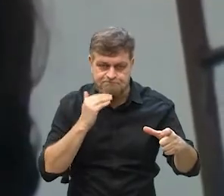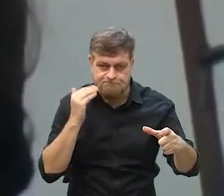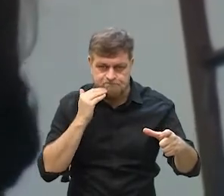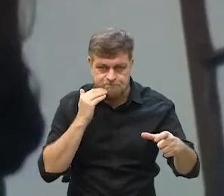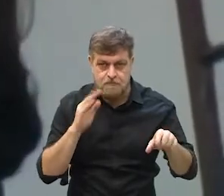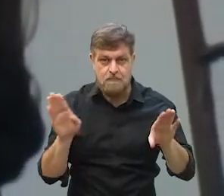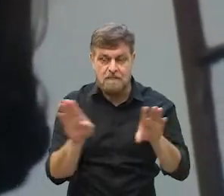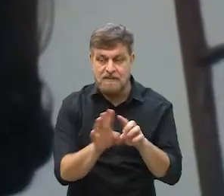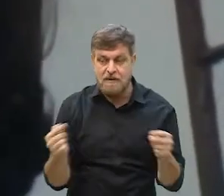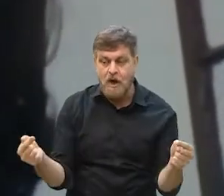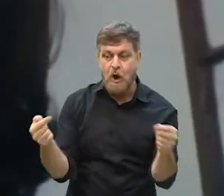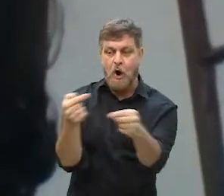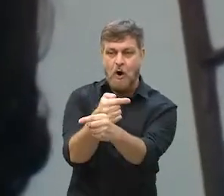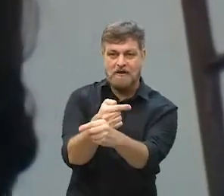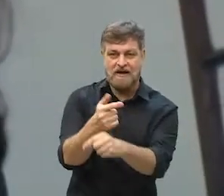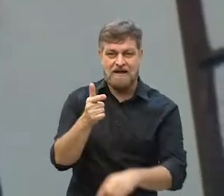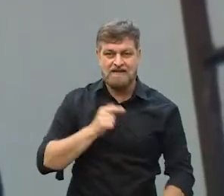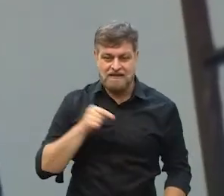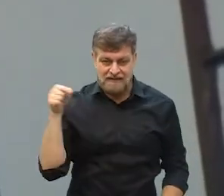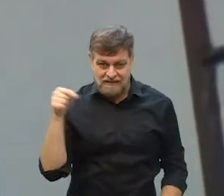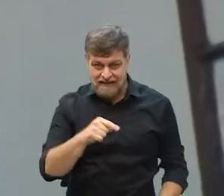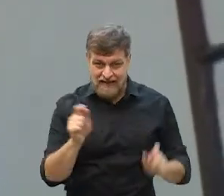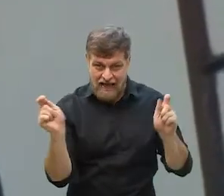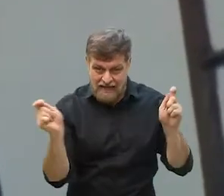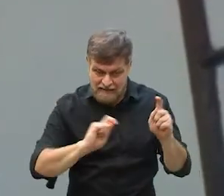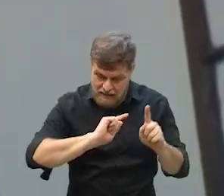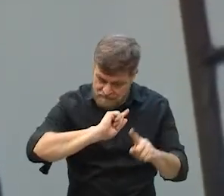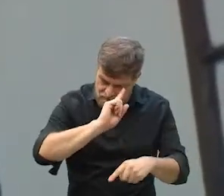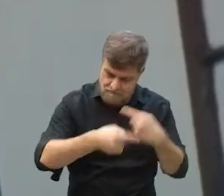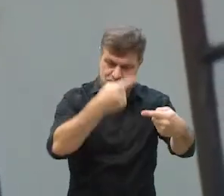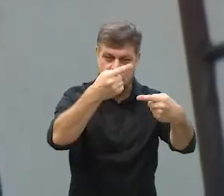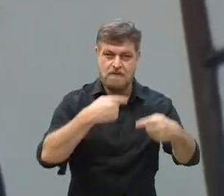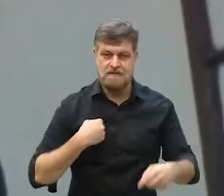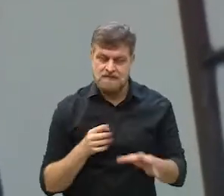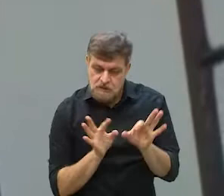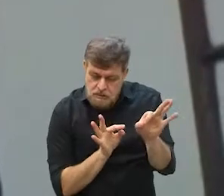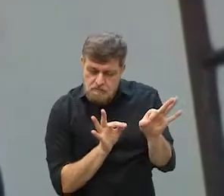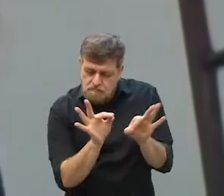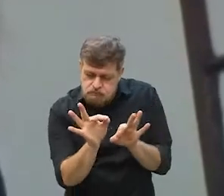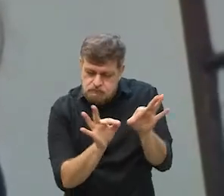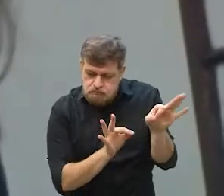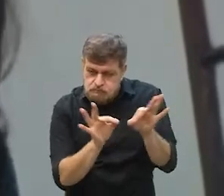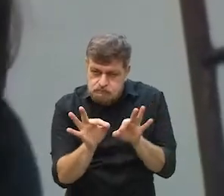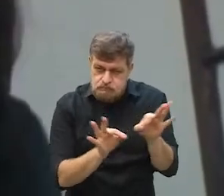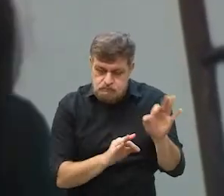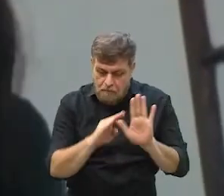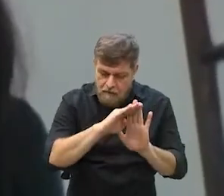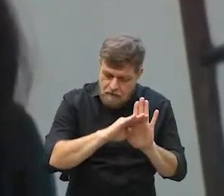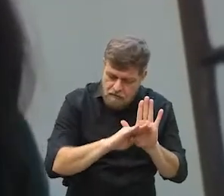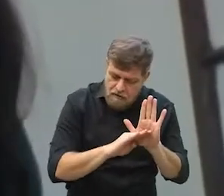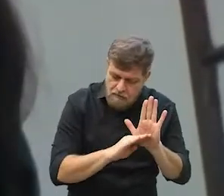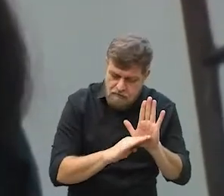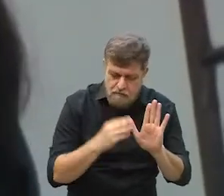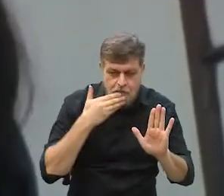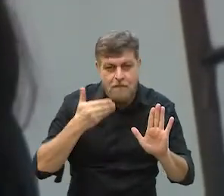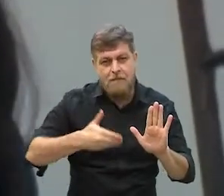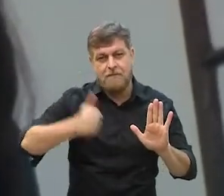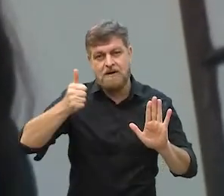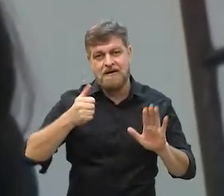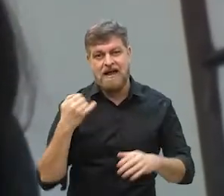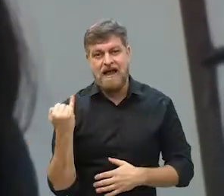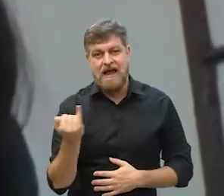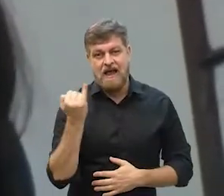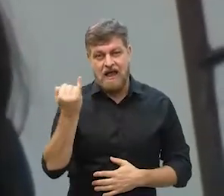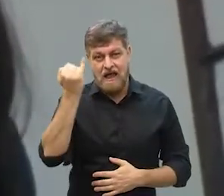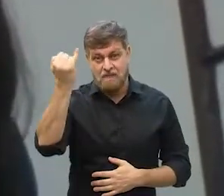por outro lado, essa formação frágil ela pode ser superada na nossa organização e no nosso planejamento. Então, daí a